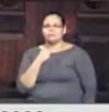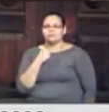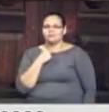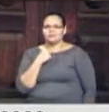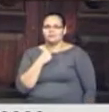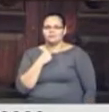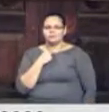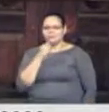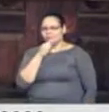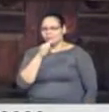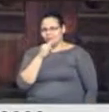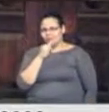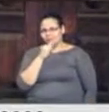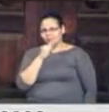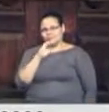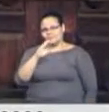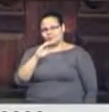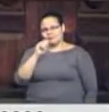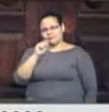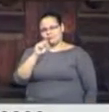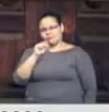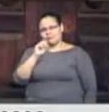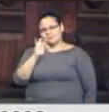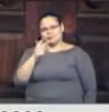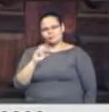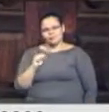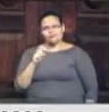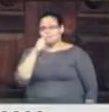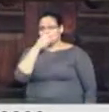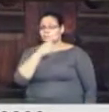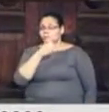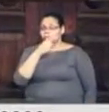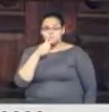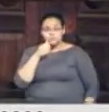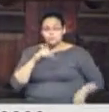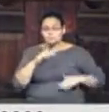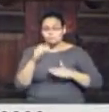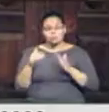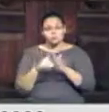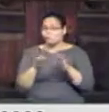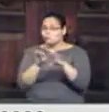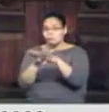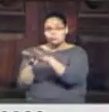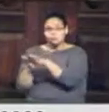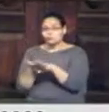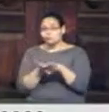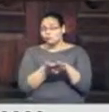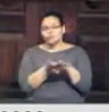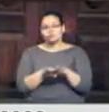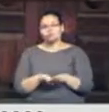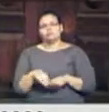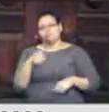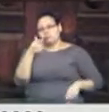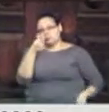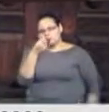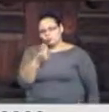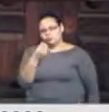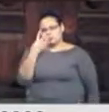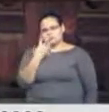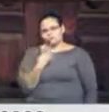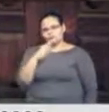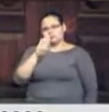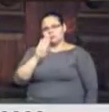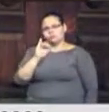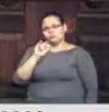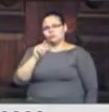de castas. O sacrifício tem que ser para todos. Então, nós temos que correr atrás dos 64 bilhões de dívida